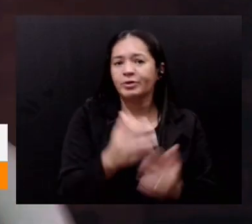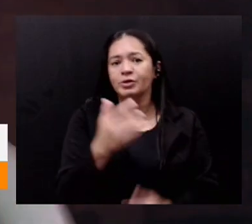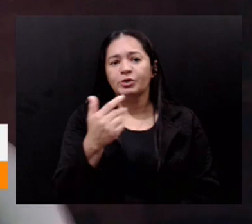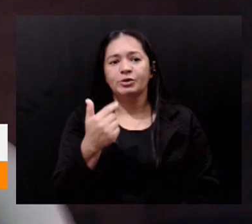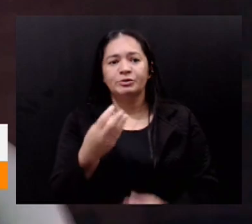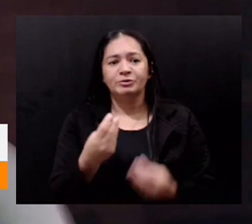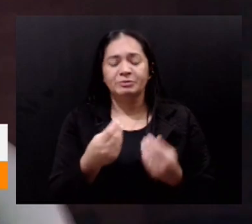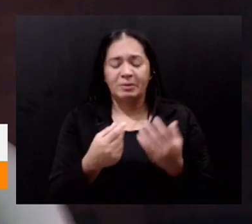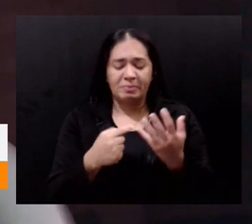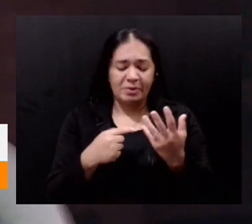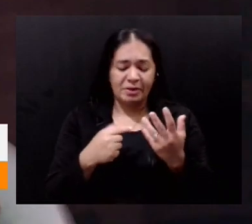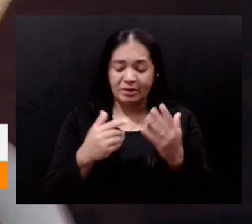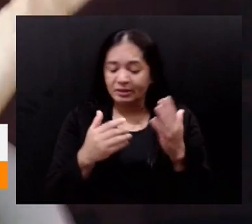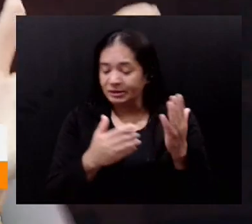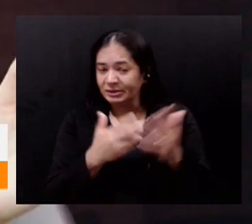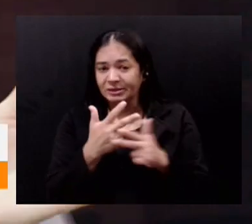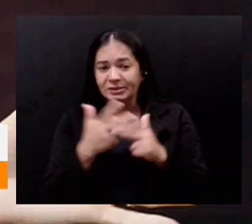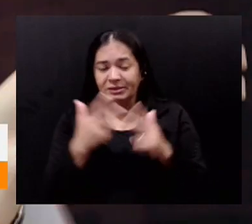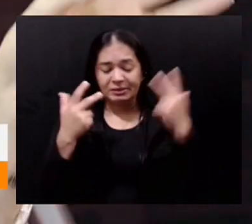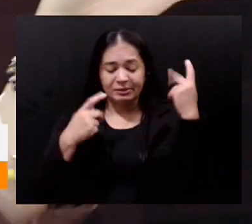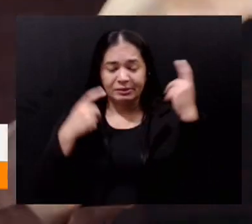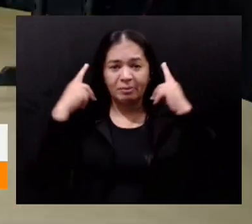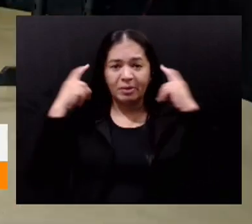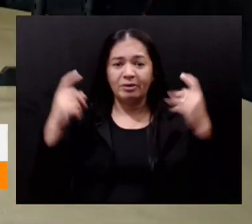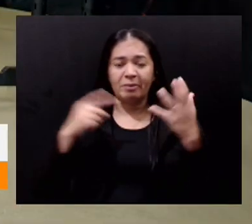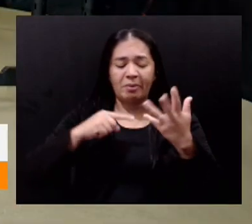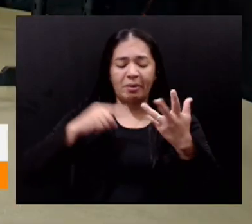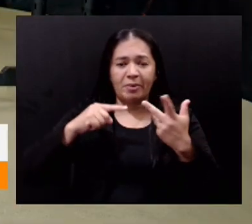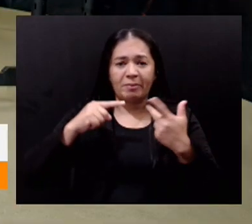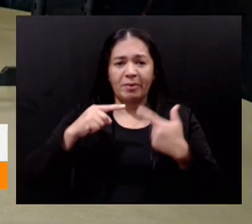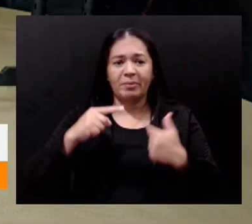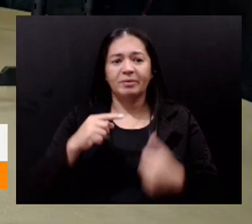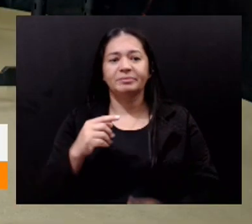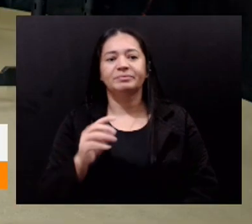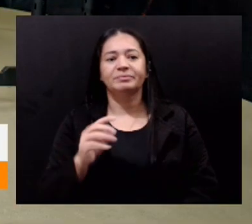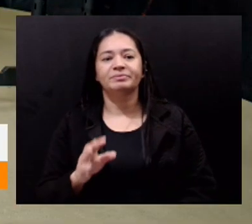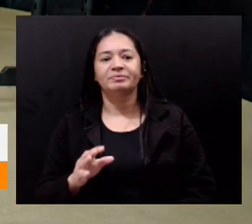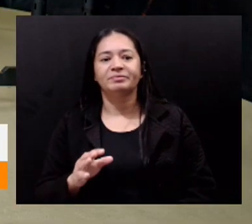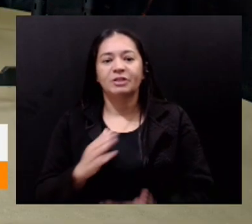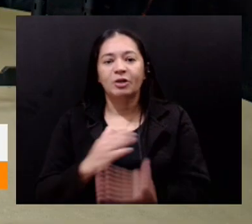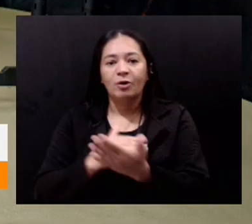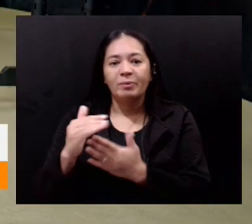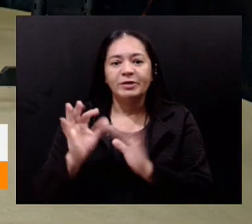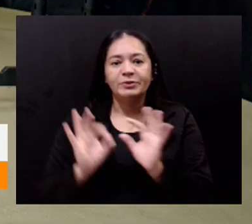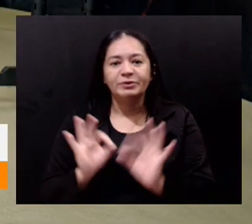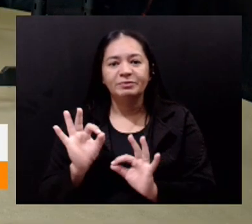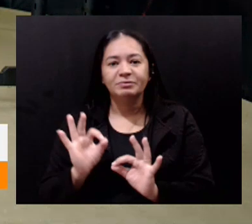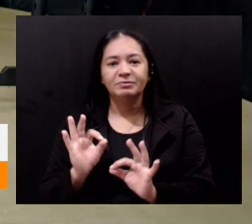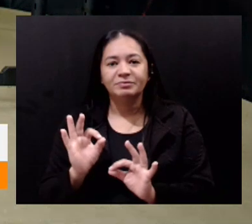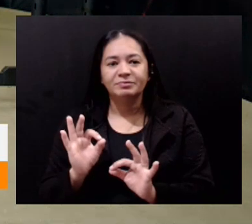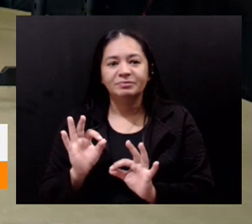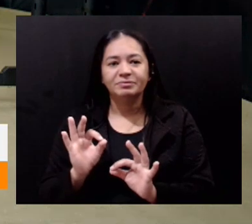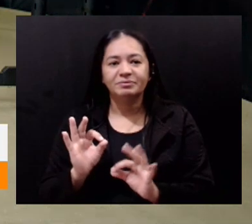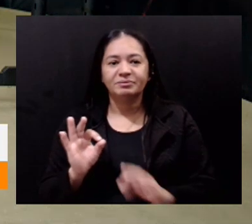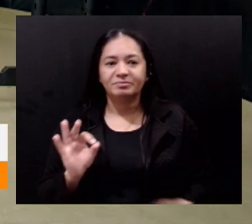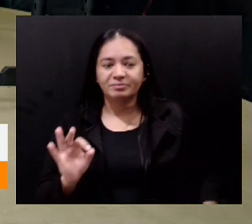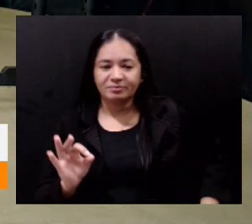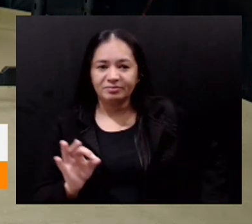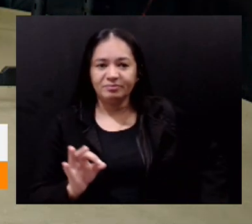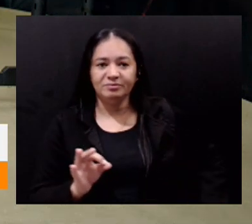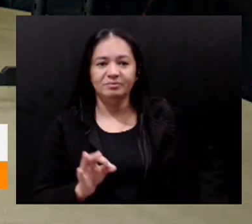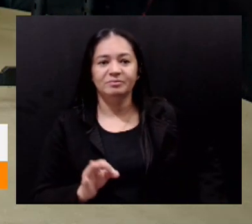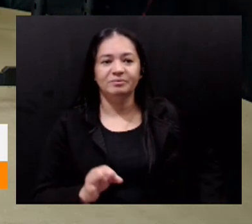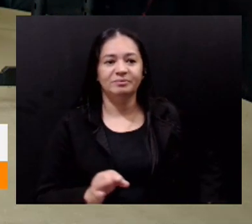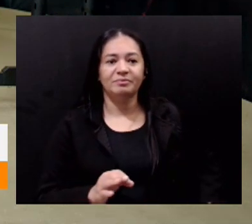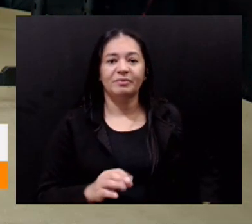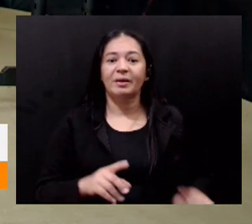é muito barulho", ou então o Acho que vai ar-condicionado desde o preparo desde o para você ir trabalhar, né. é. Porque Isso. Só que você aí vai você vai trabalhar com